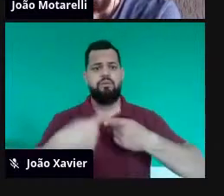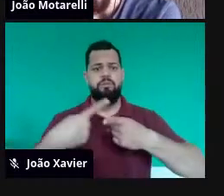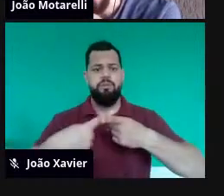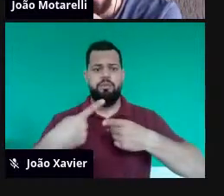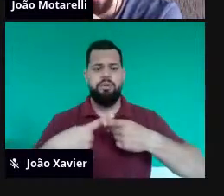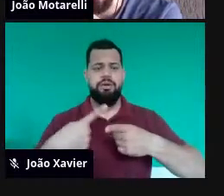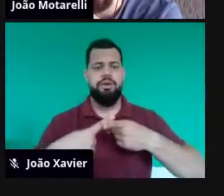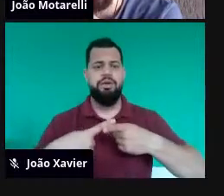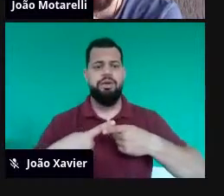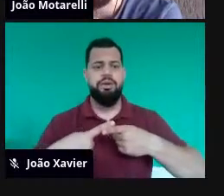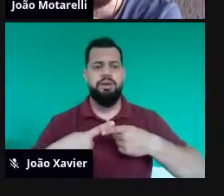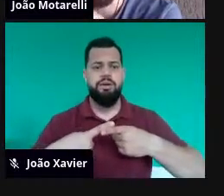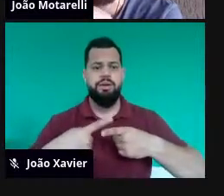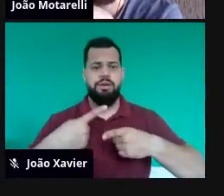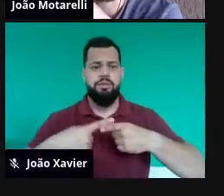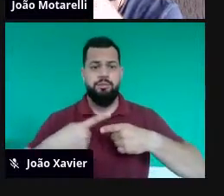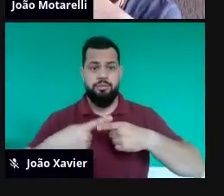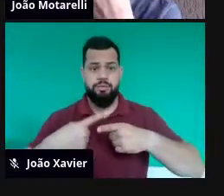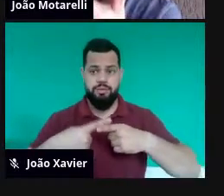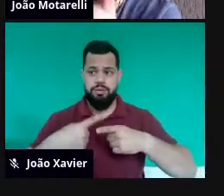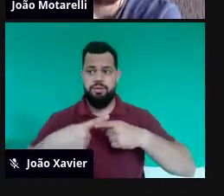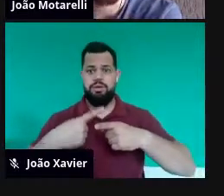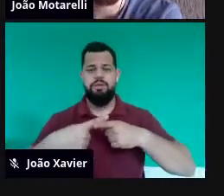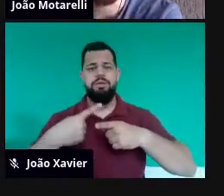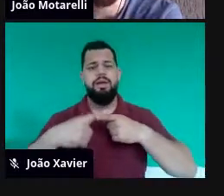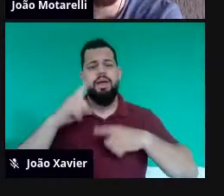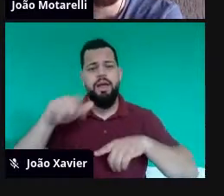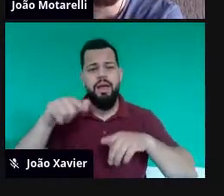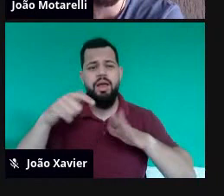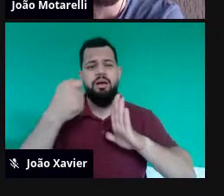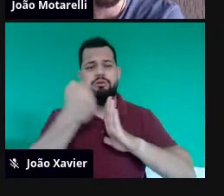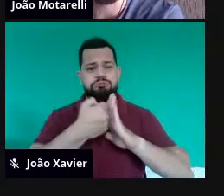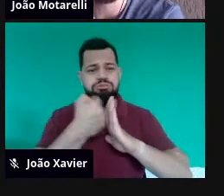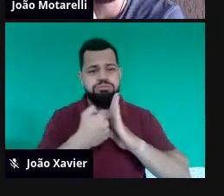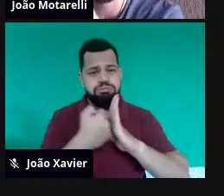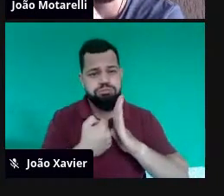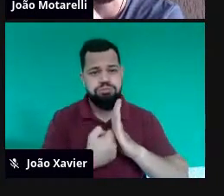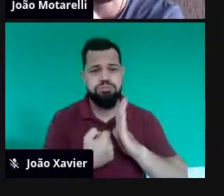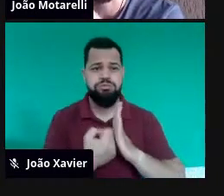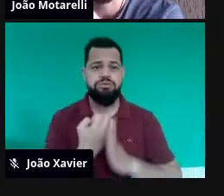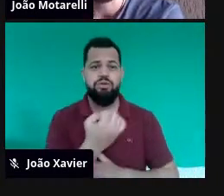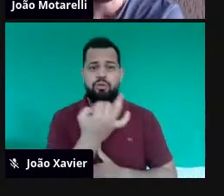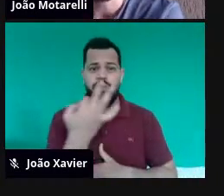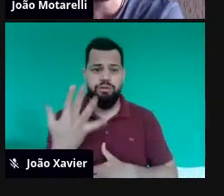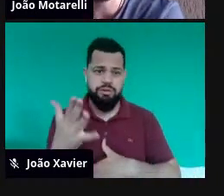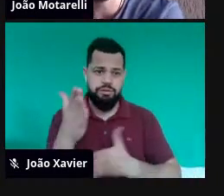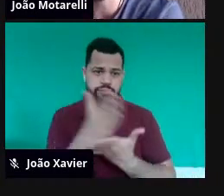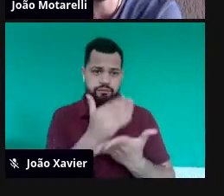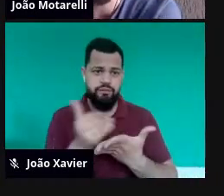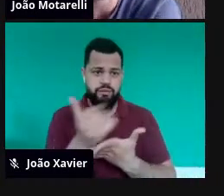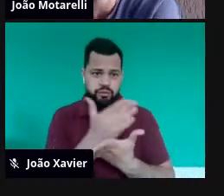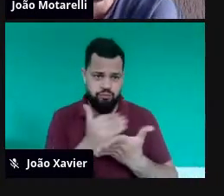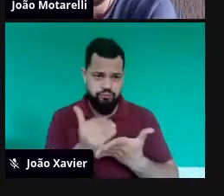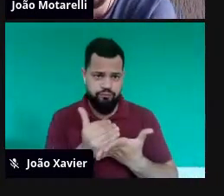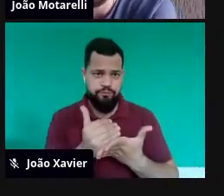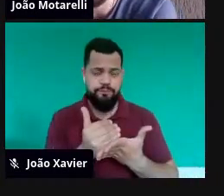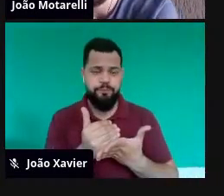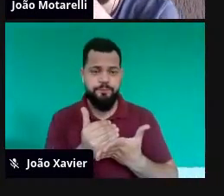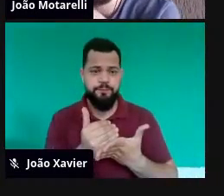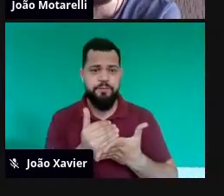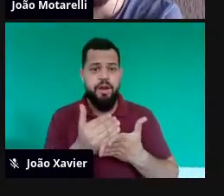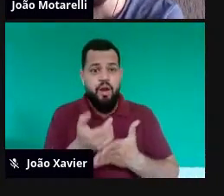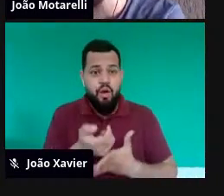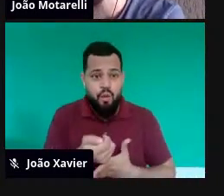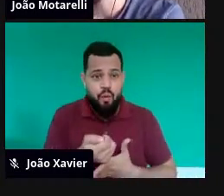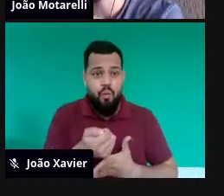público principalmente mais restrito em termos de quantidade e distribuição. Quando a gente fala de quase atleta, é